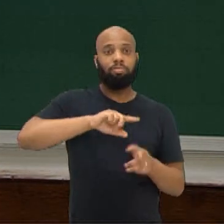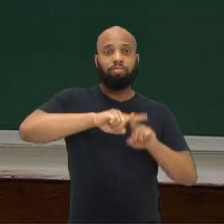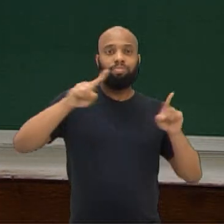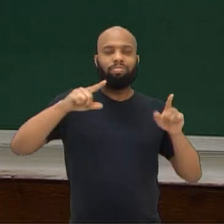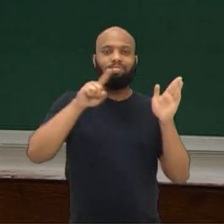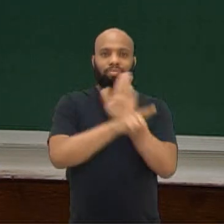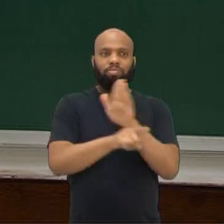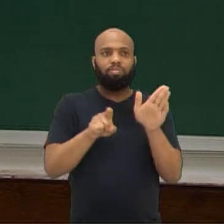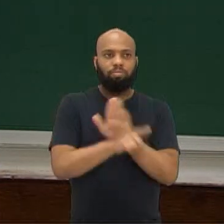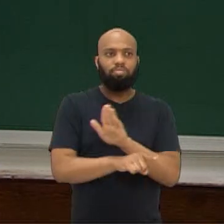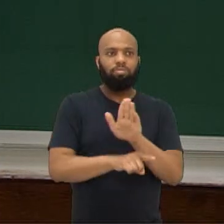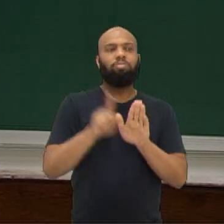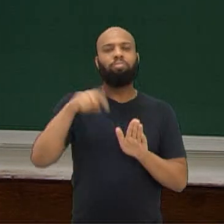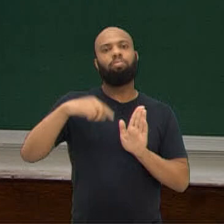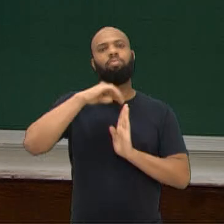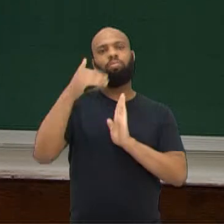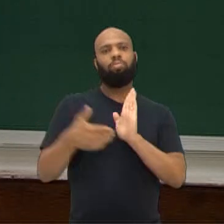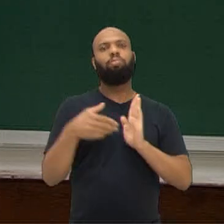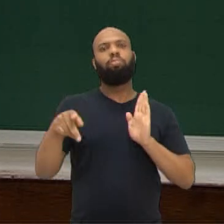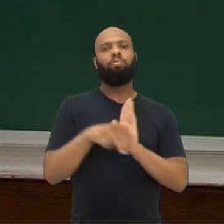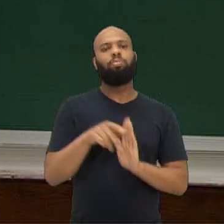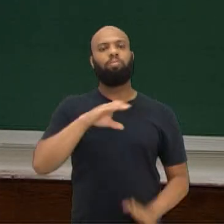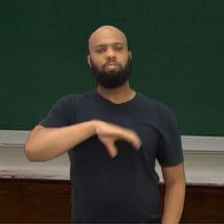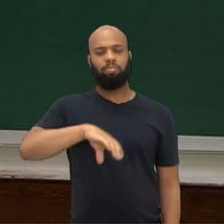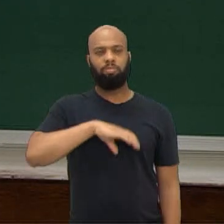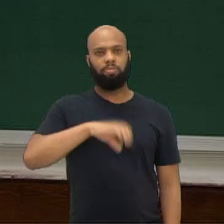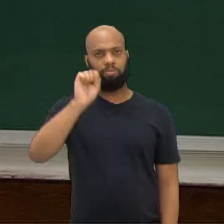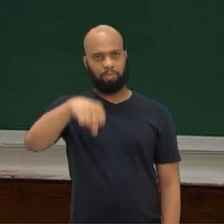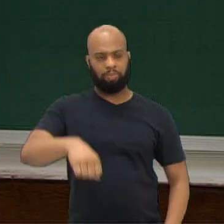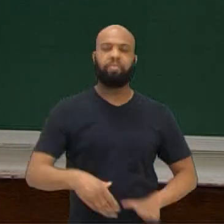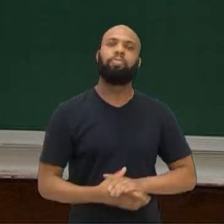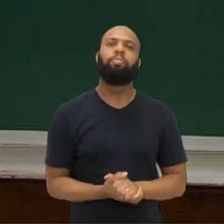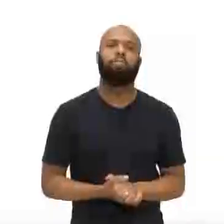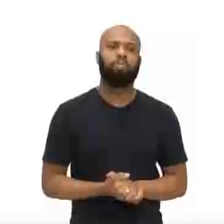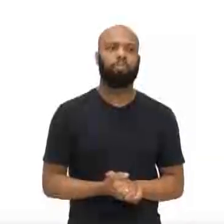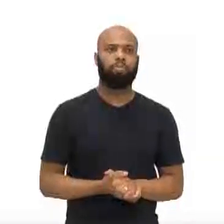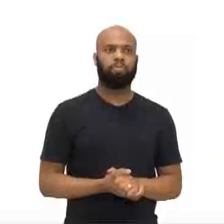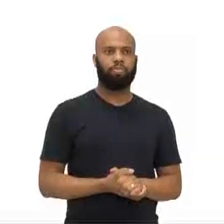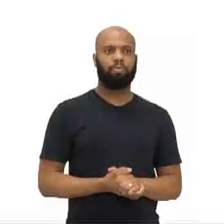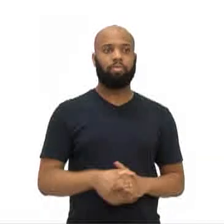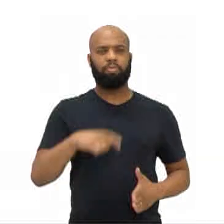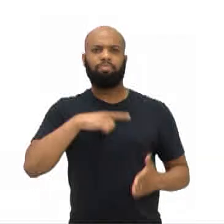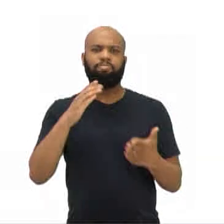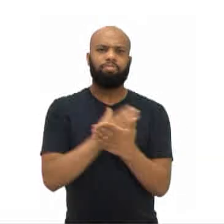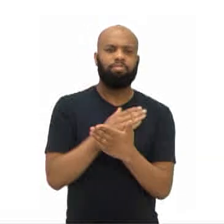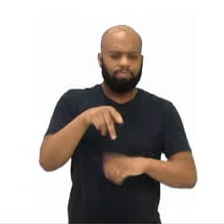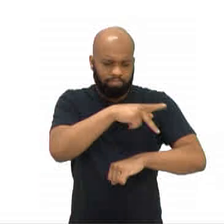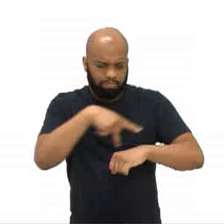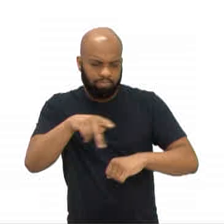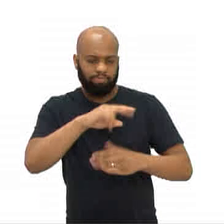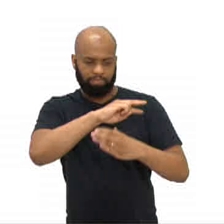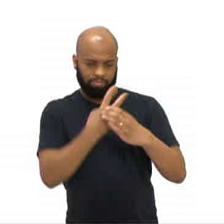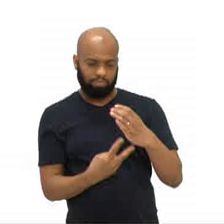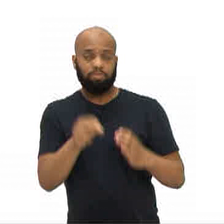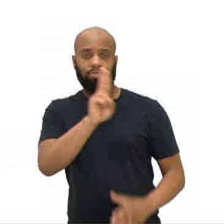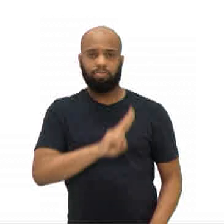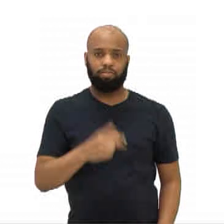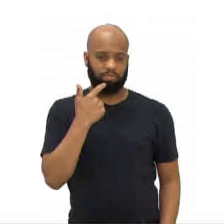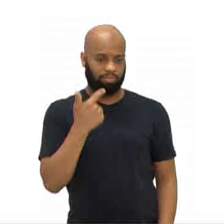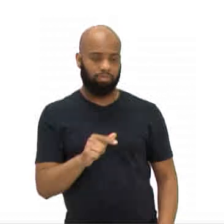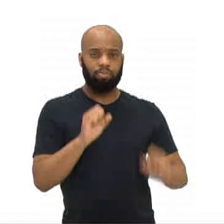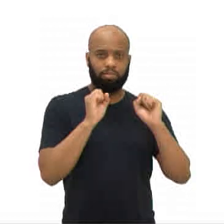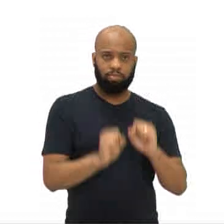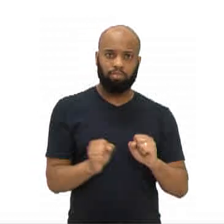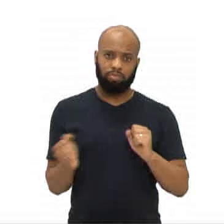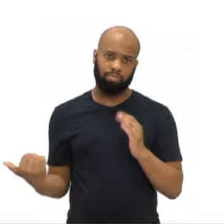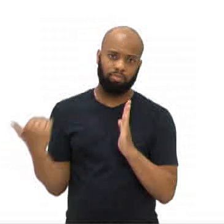os enunciados, a pergunta provocadora, sempre em língua portuguesa. Em alguns países bilíngues, o uso de uma língua pode